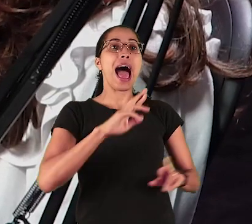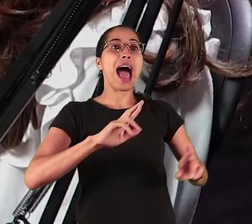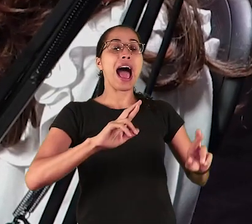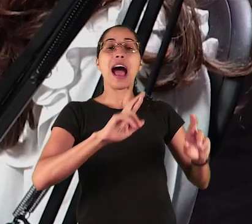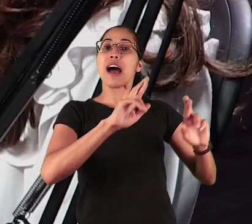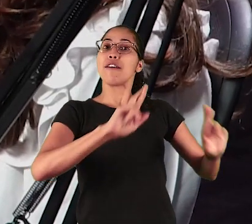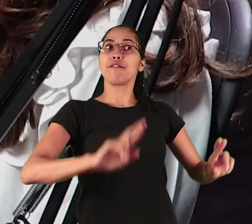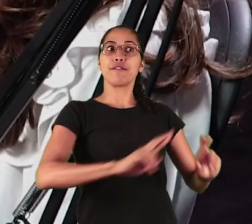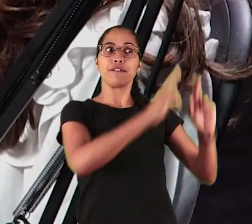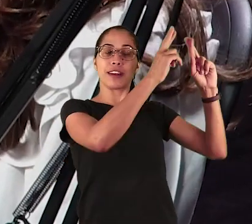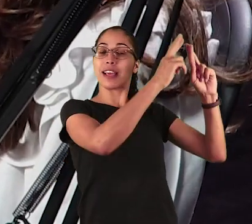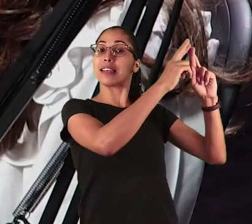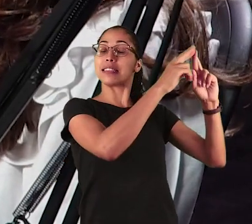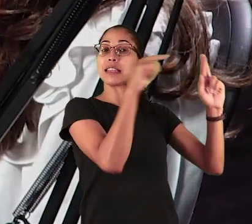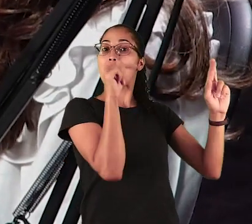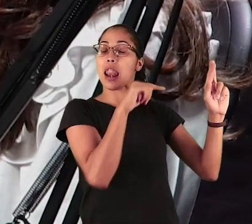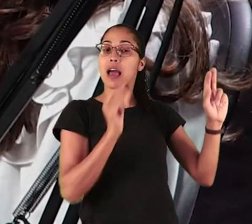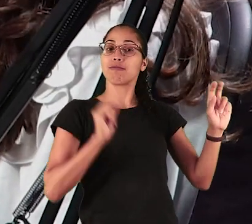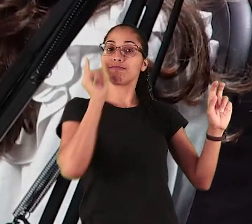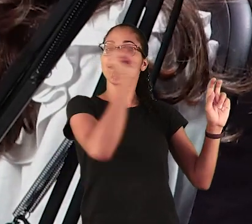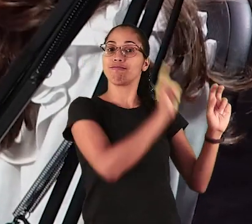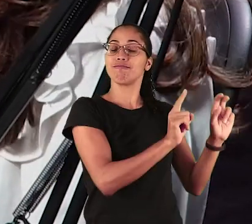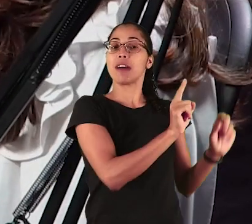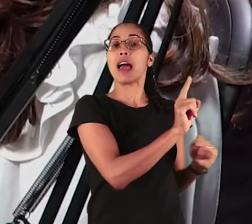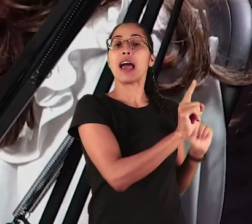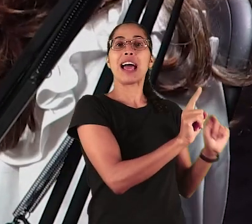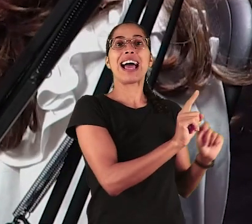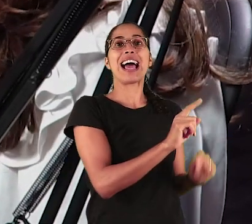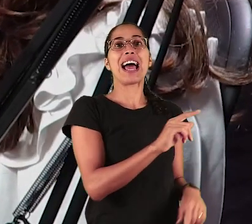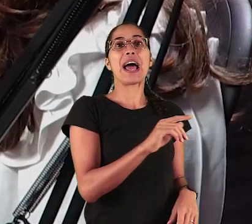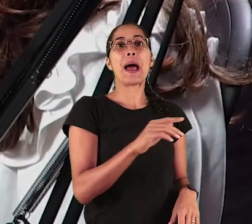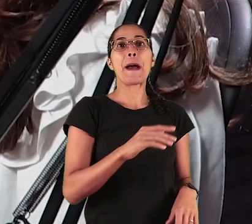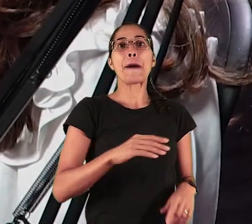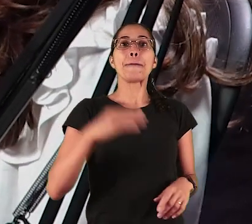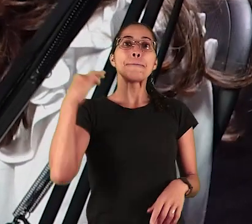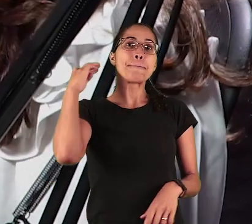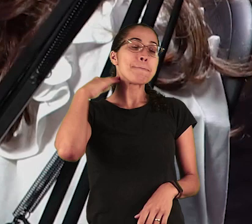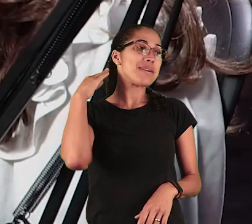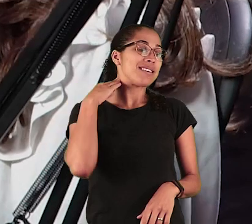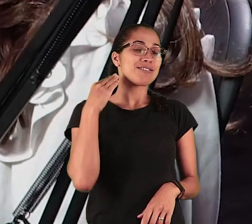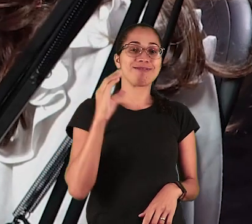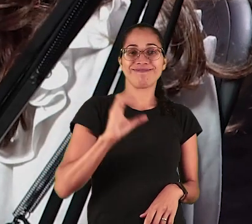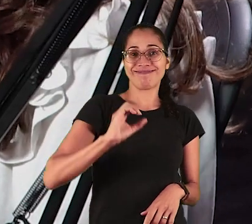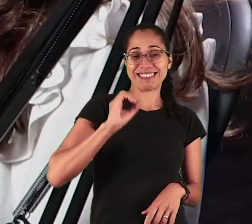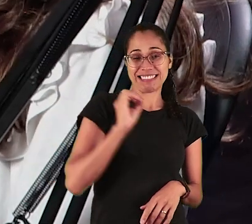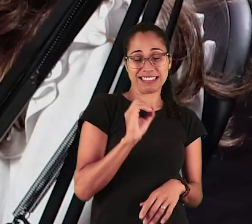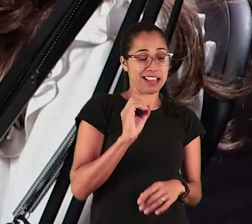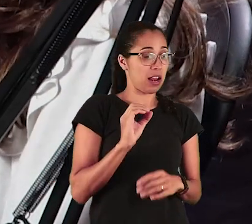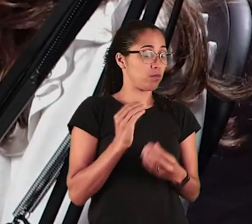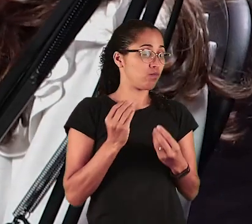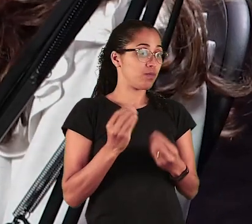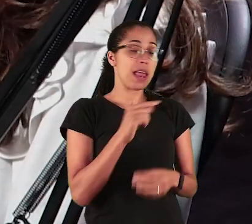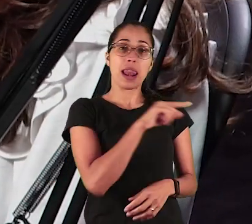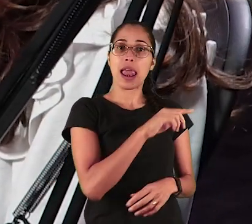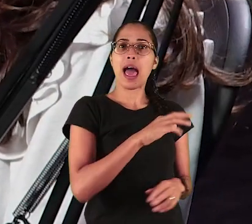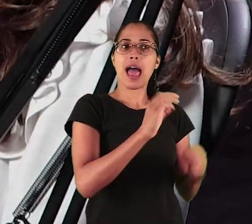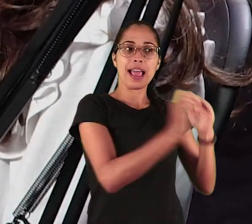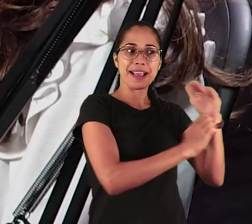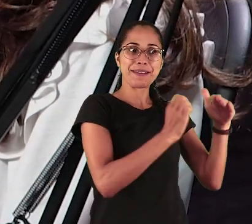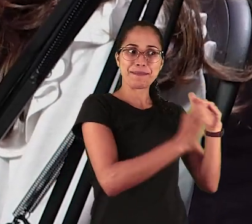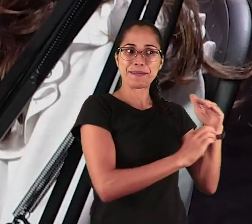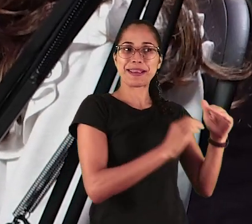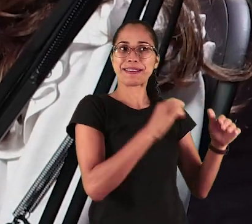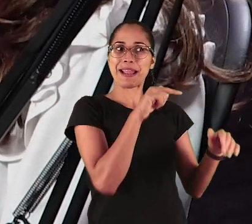numa empresa francesa quando eu voltei então o banco tava zero no radar inclusive zero na mesa eletivas e a empresa